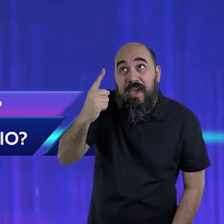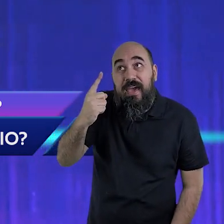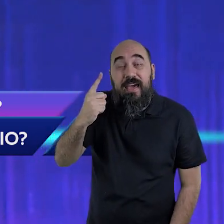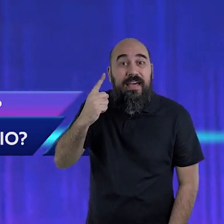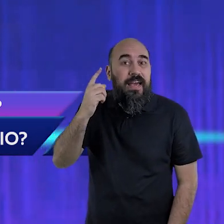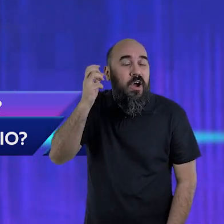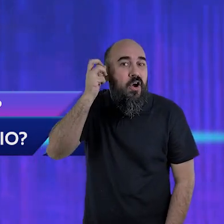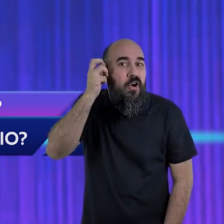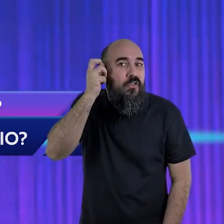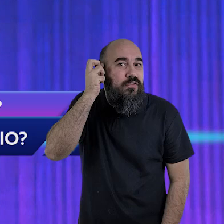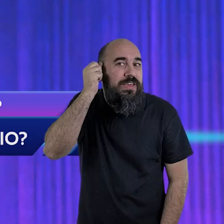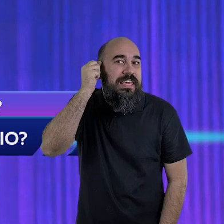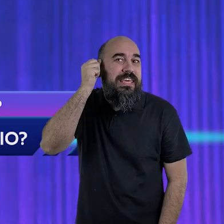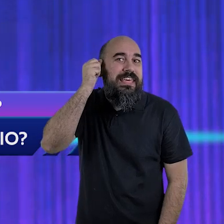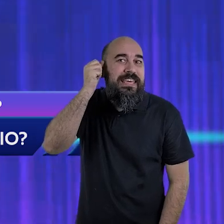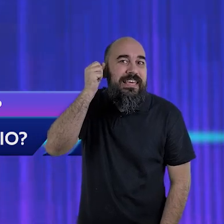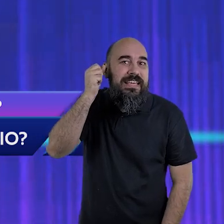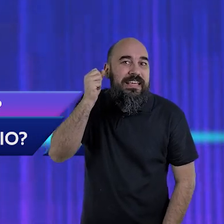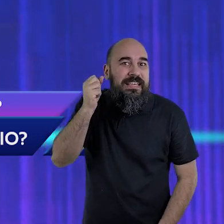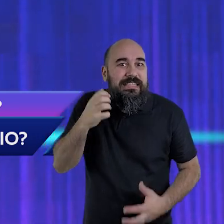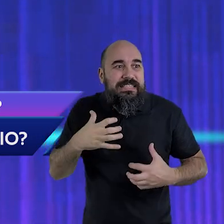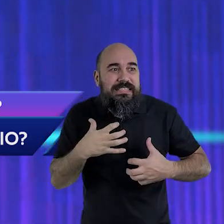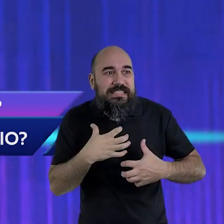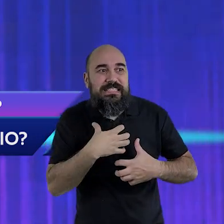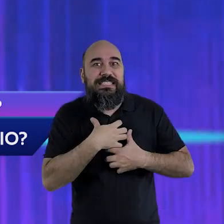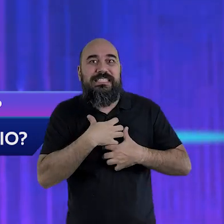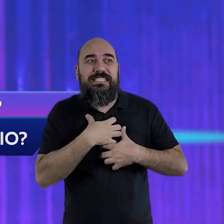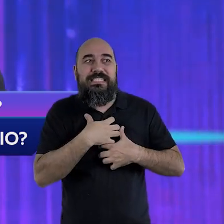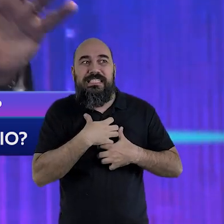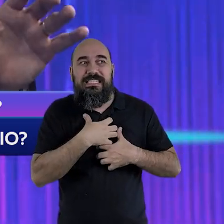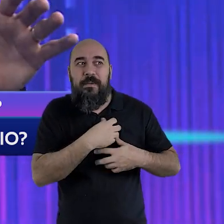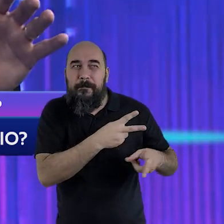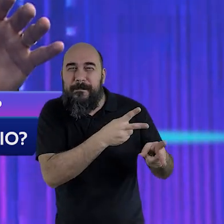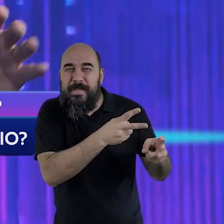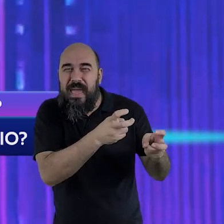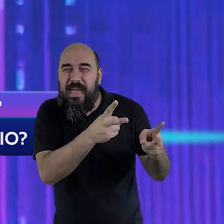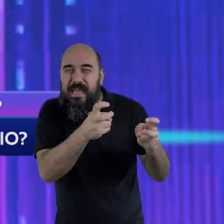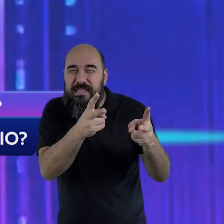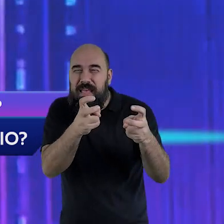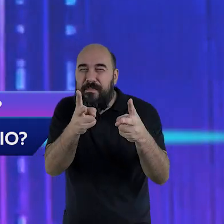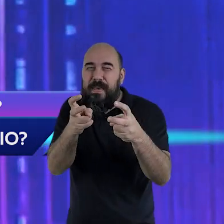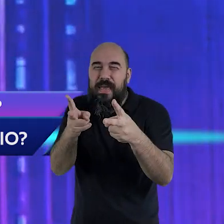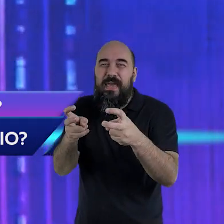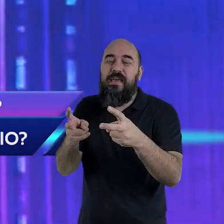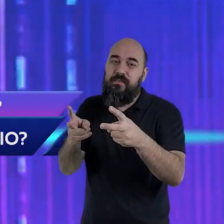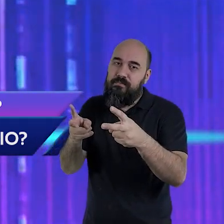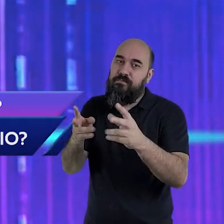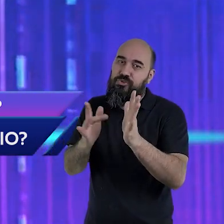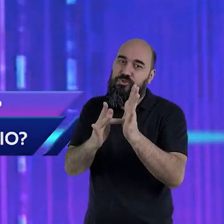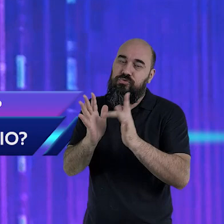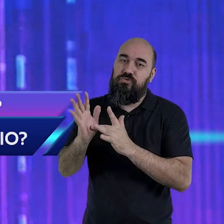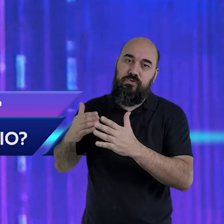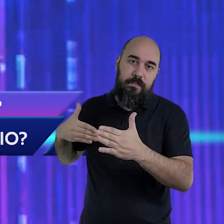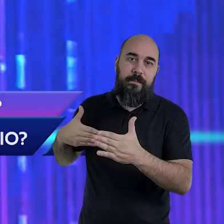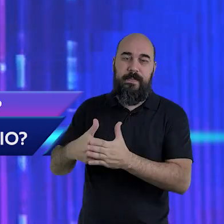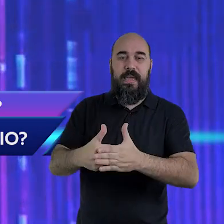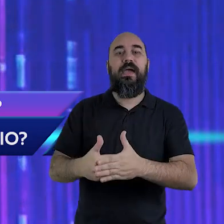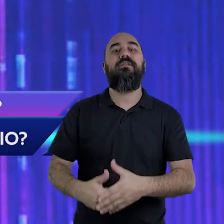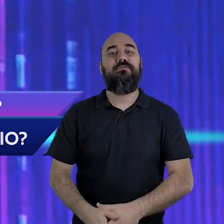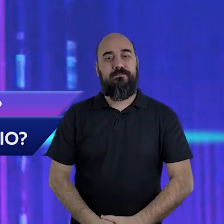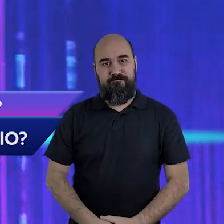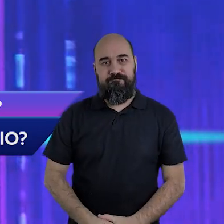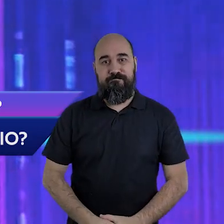aproxima. Falta pouco e Jesus Cristo vem. E você não pode ficar de fora. Você está sendo convidado